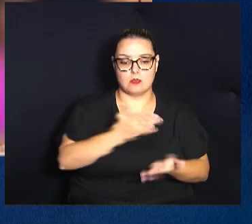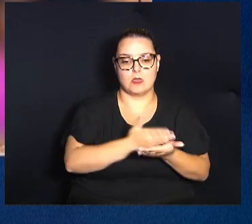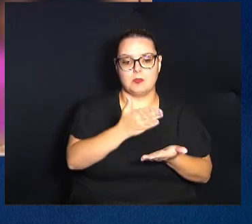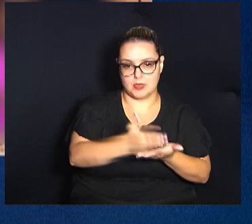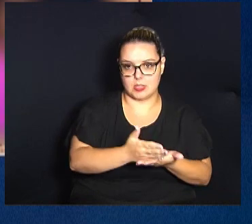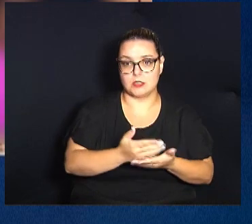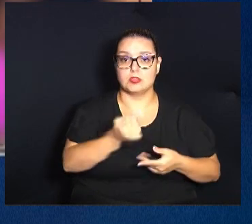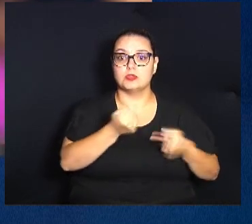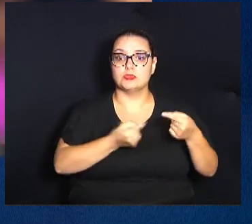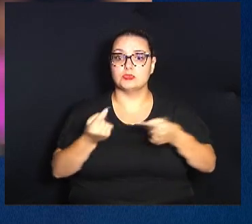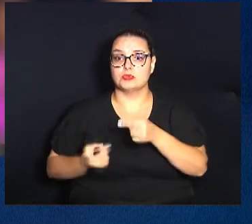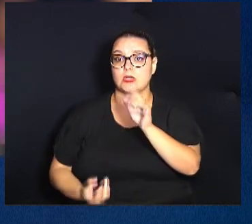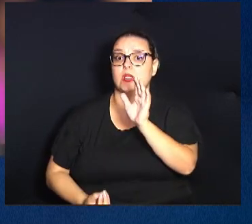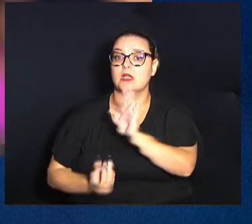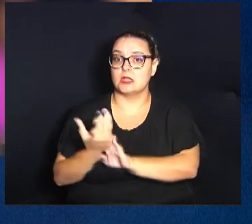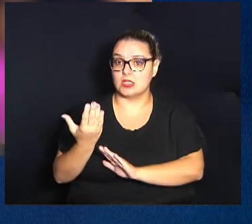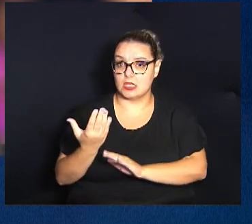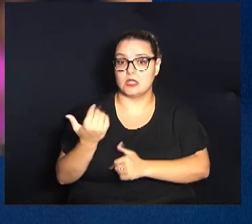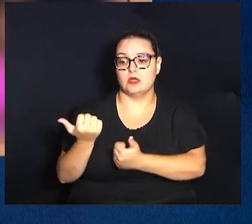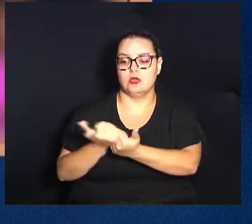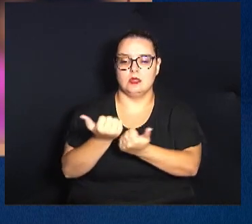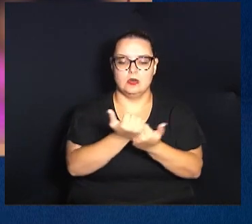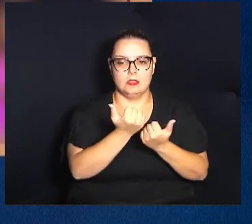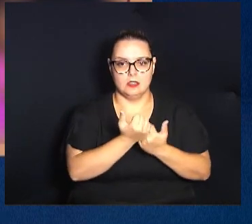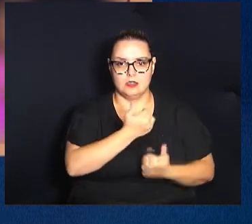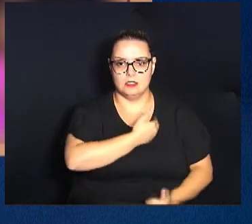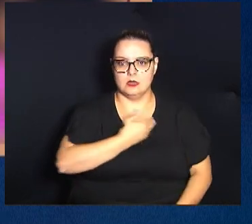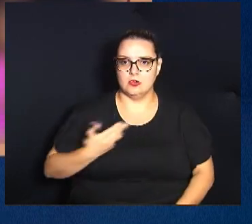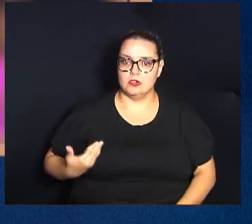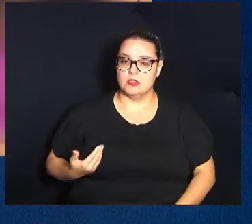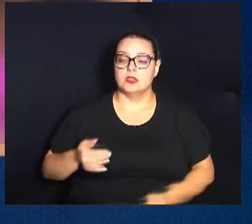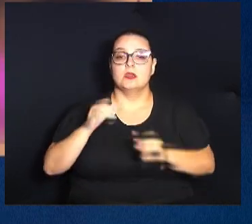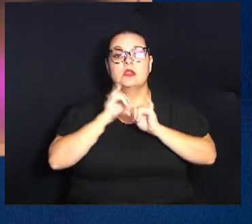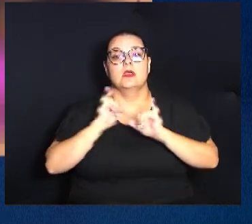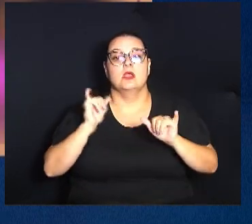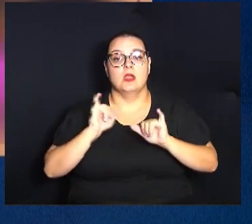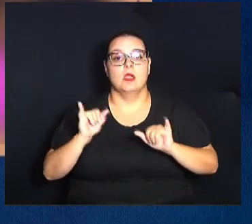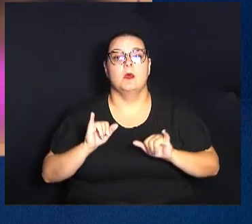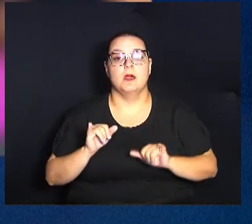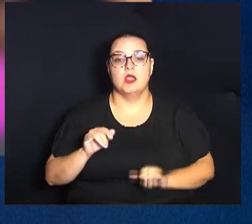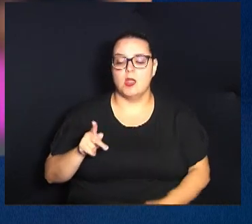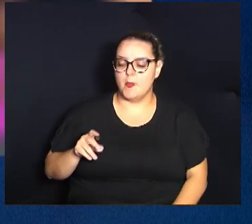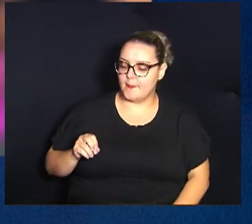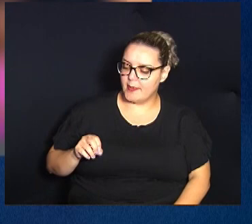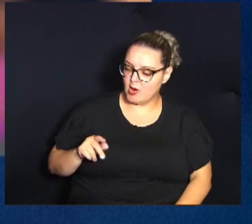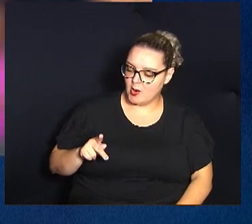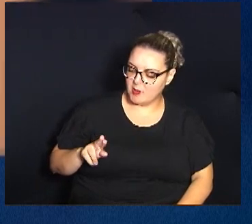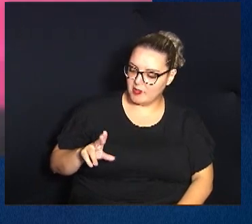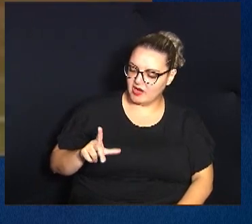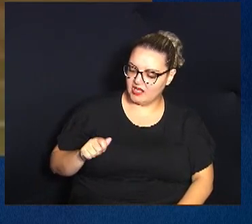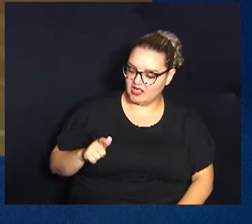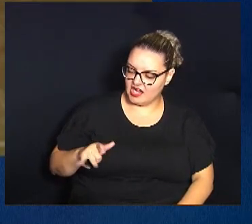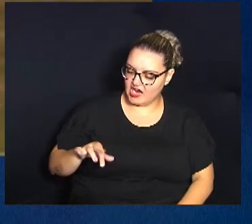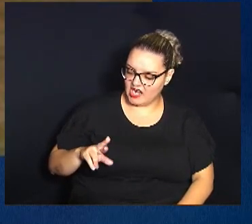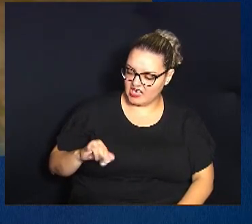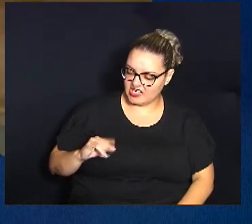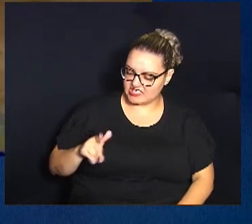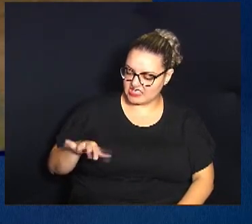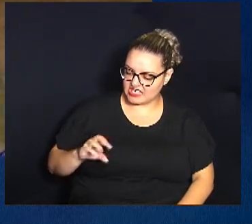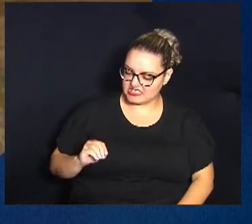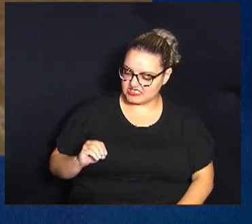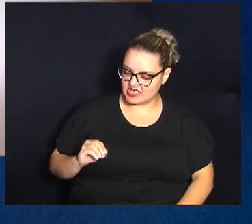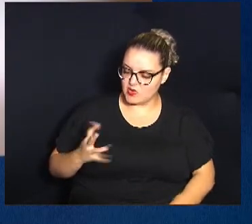discute criação de cargos públicos e campanha de popularização das artes da cena. E